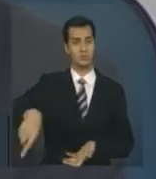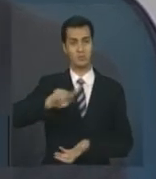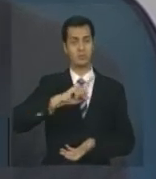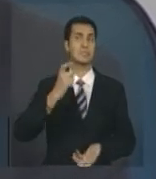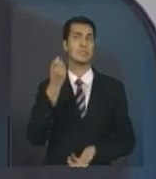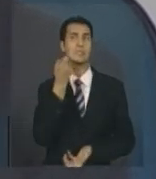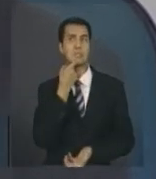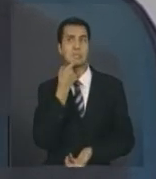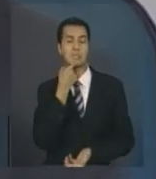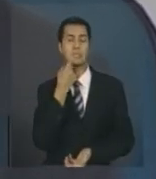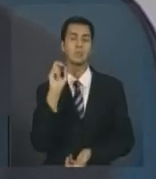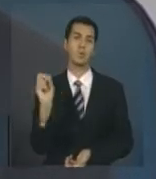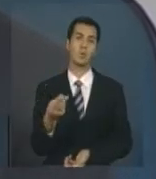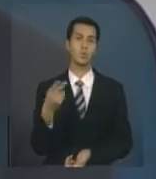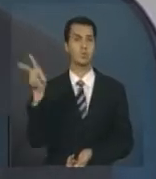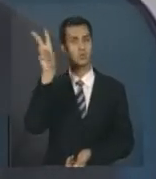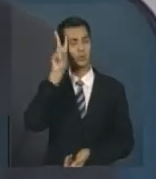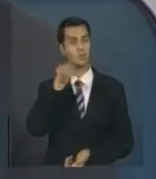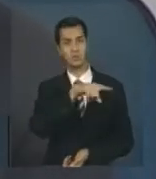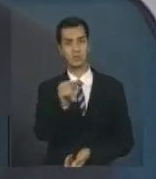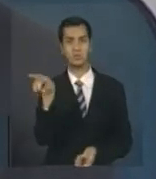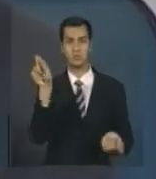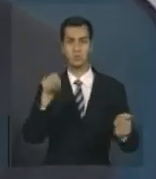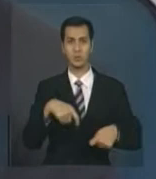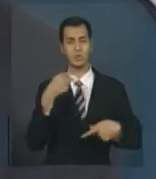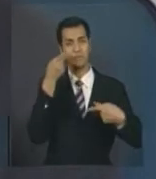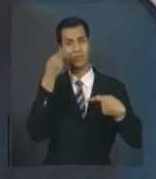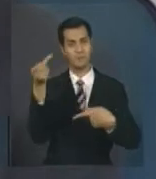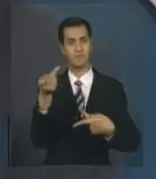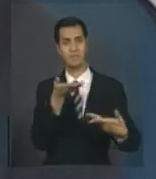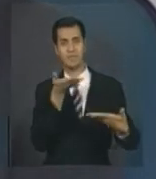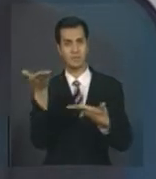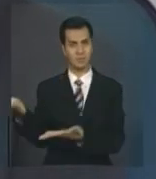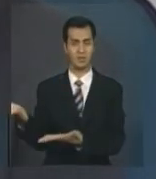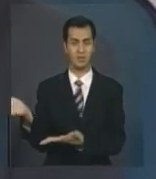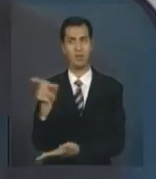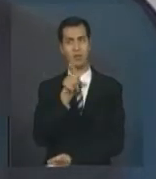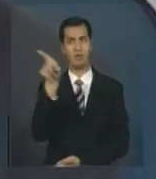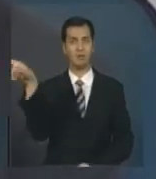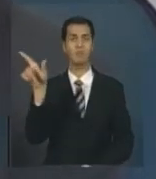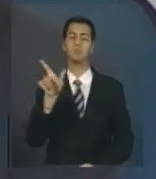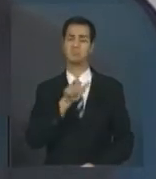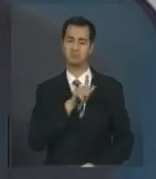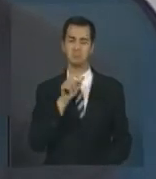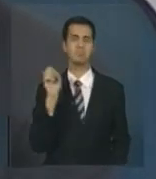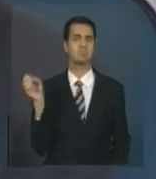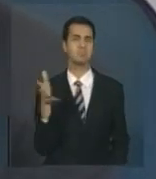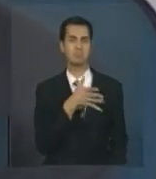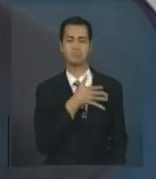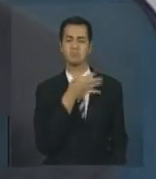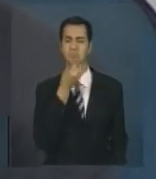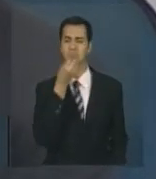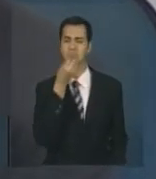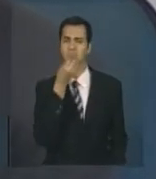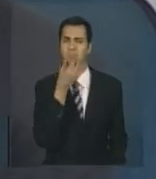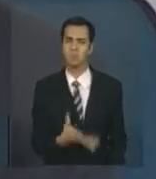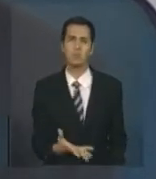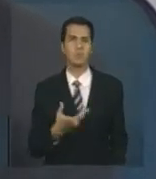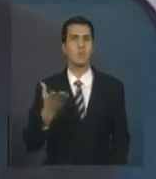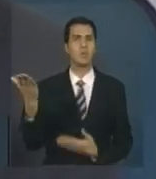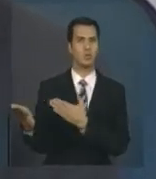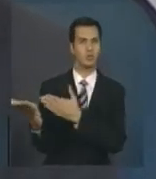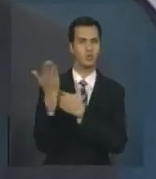dos senhores jornalistas para conhecer essas novas instalações, que é um instrumento a mais de apoio que